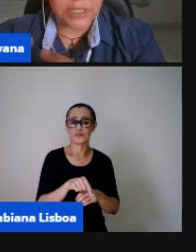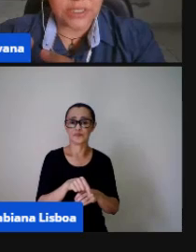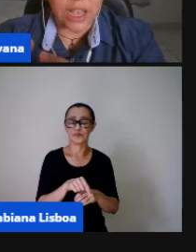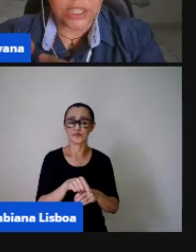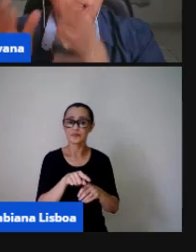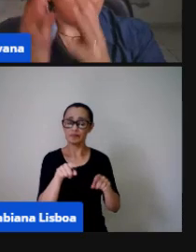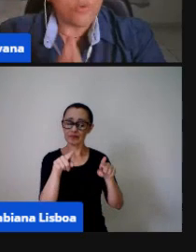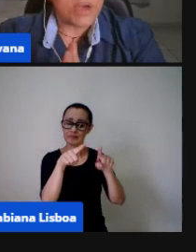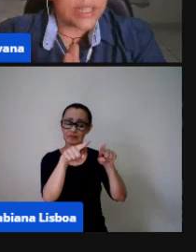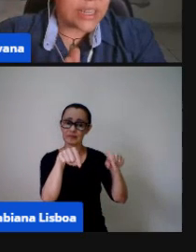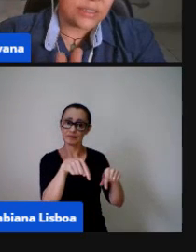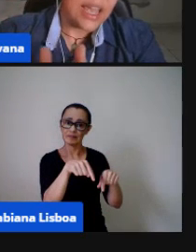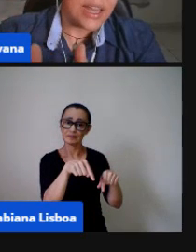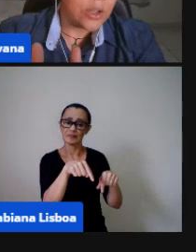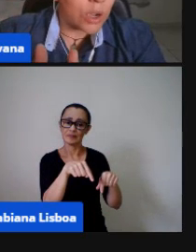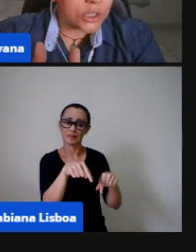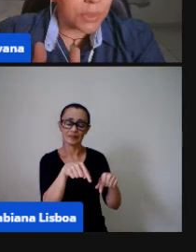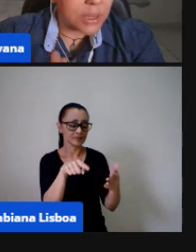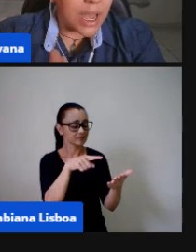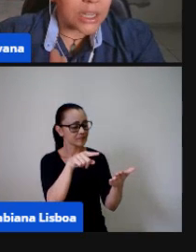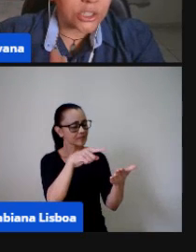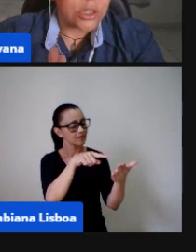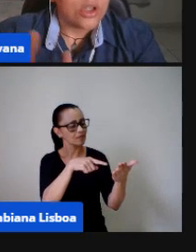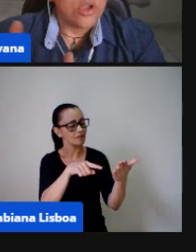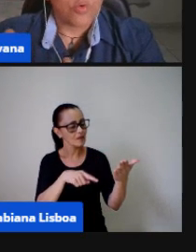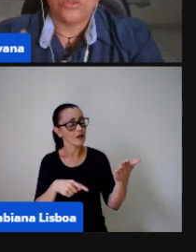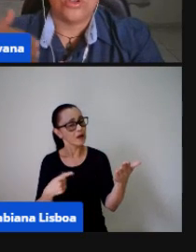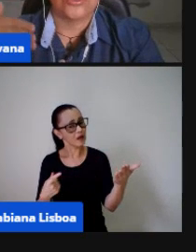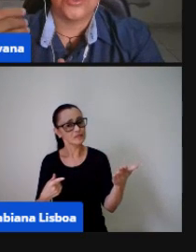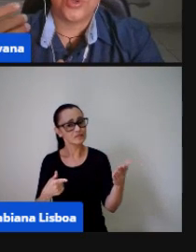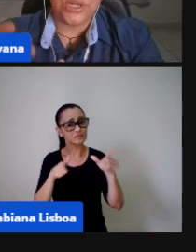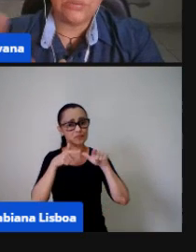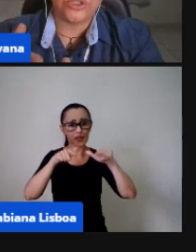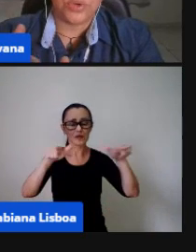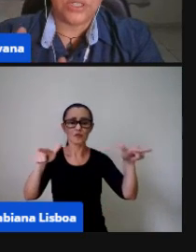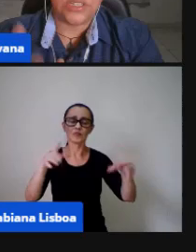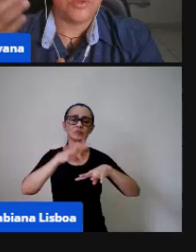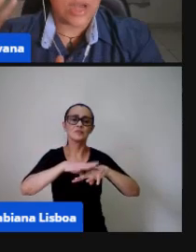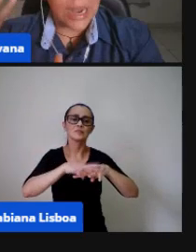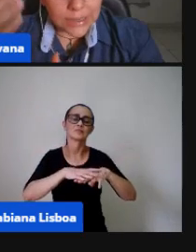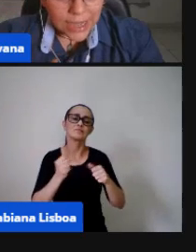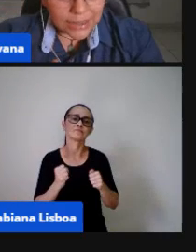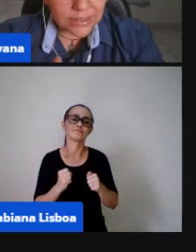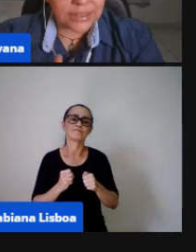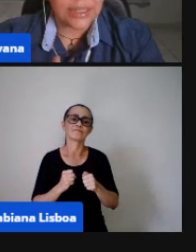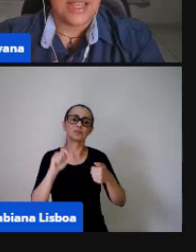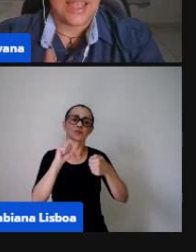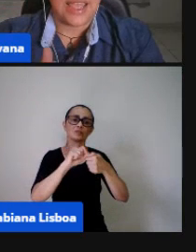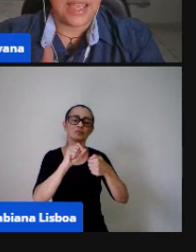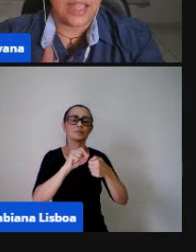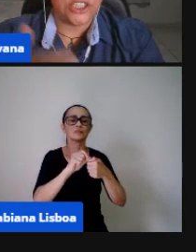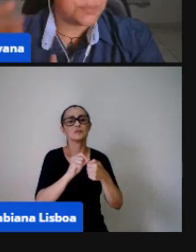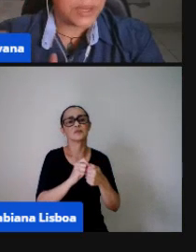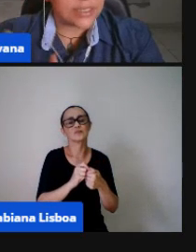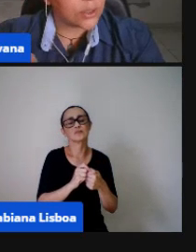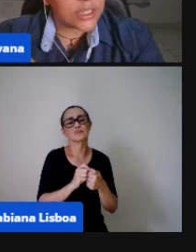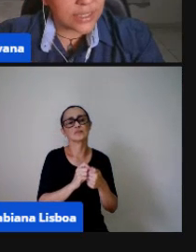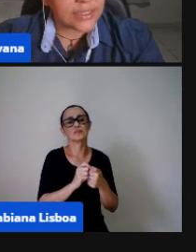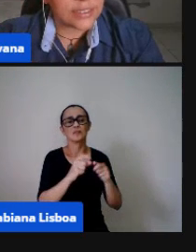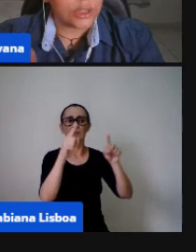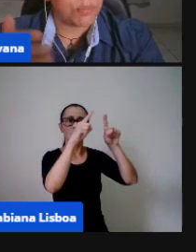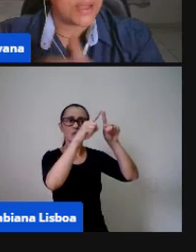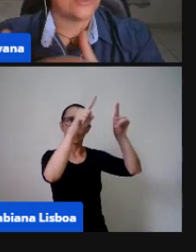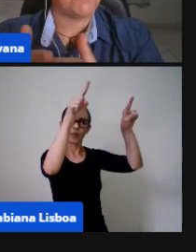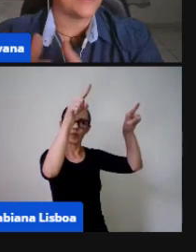situações de aprendizagem. Uma delas é a linguagem matemática, quando nós construímos, por exemplo, o cartaz de explicação